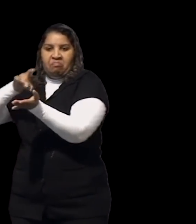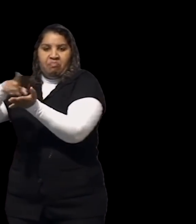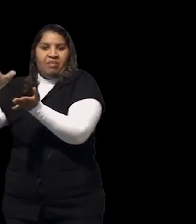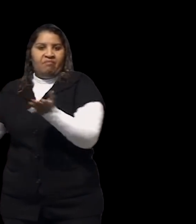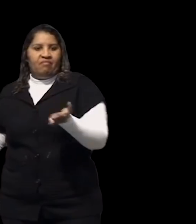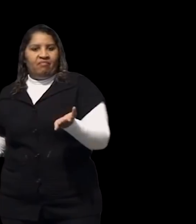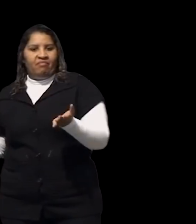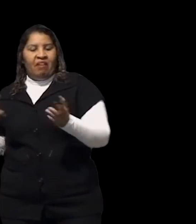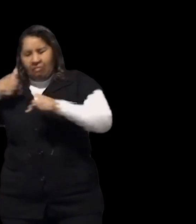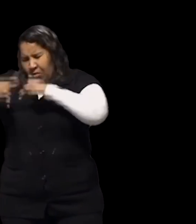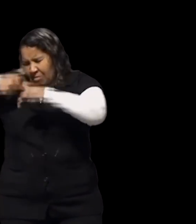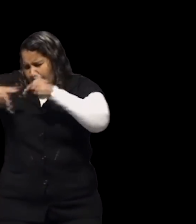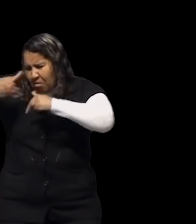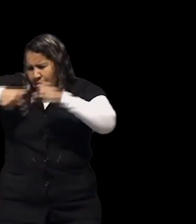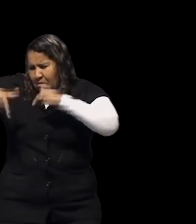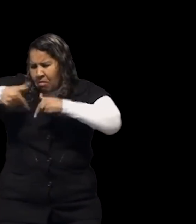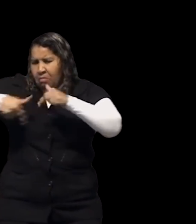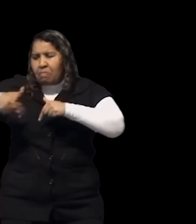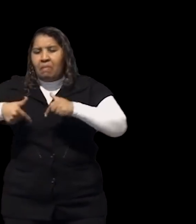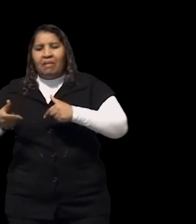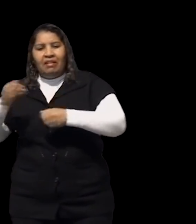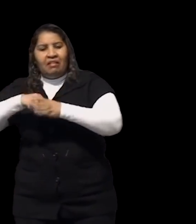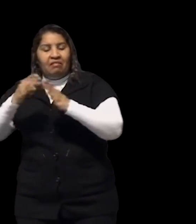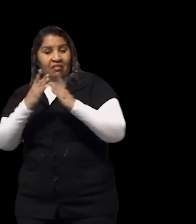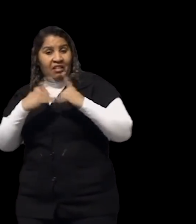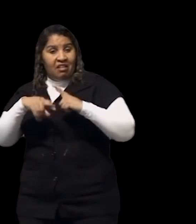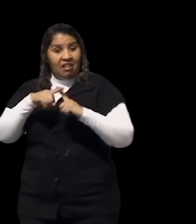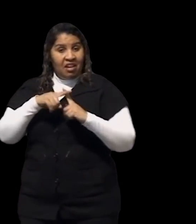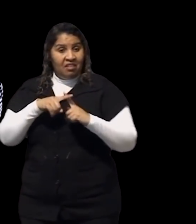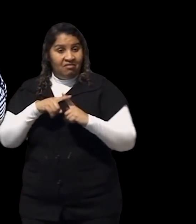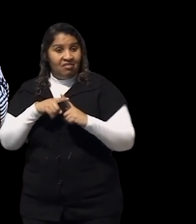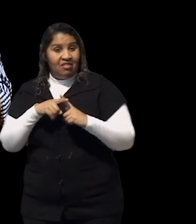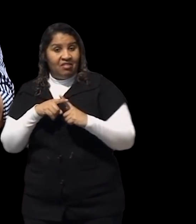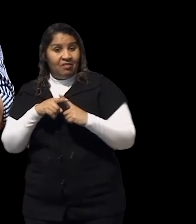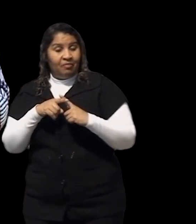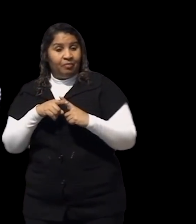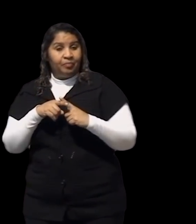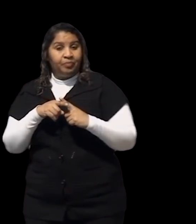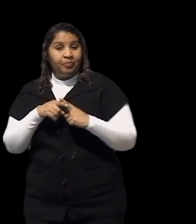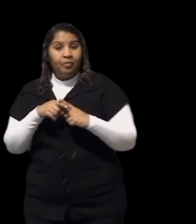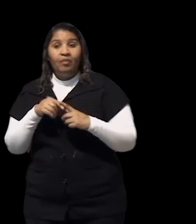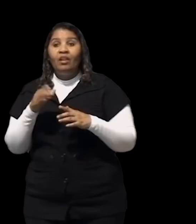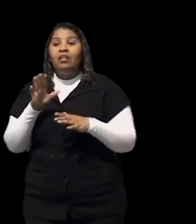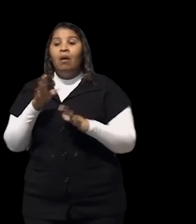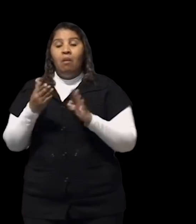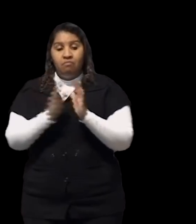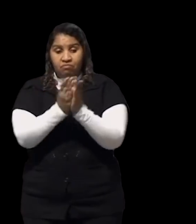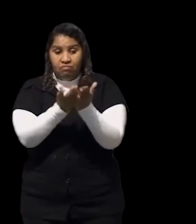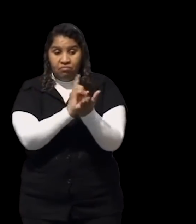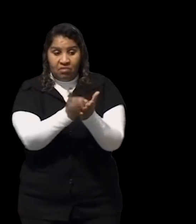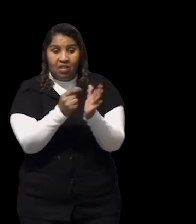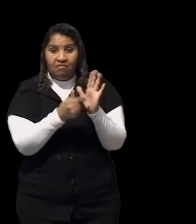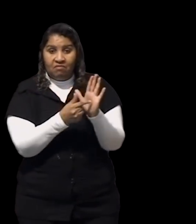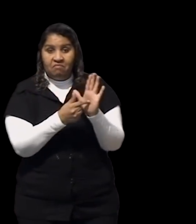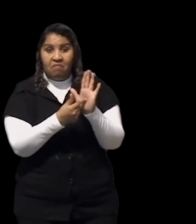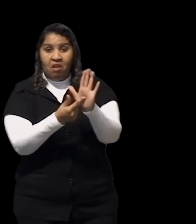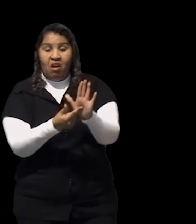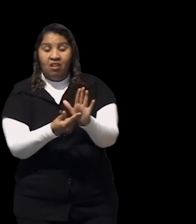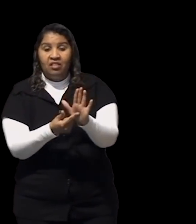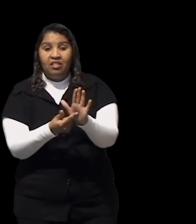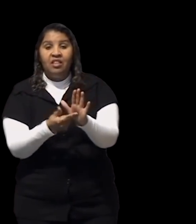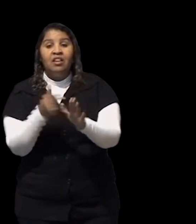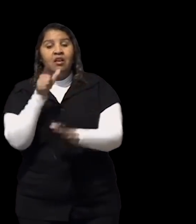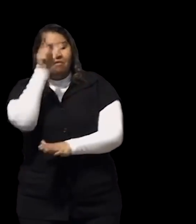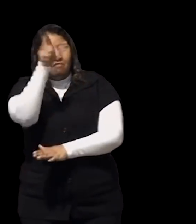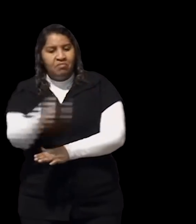aí é bom trabalhar na obra do senhor Aliás a Bíblia diz aquele que deseja o episcopado aquele que deseja servir